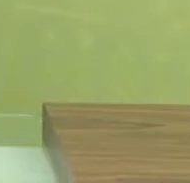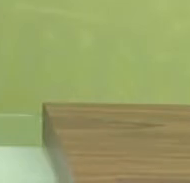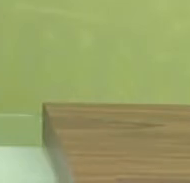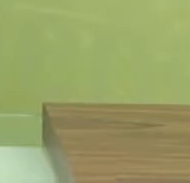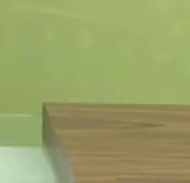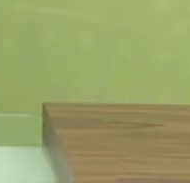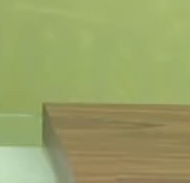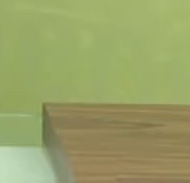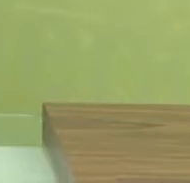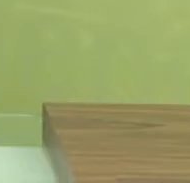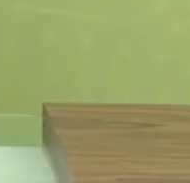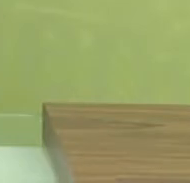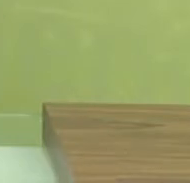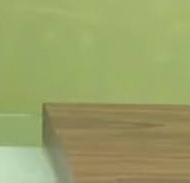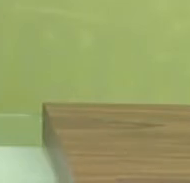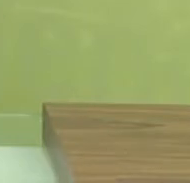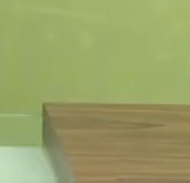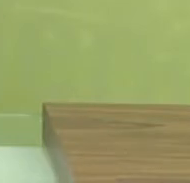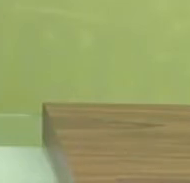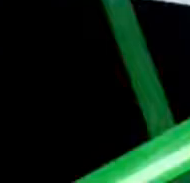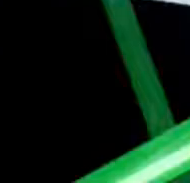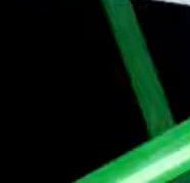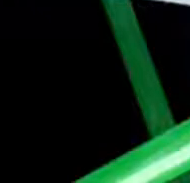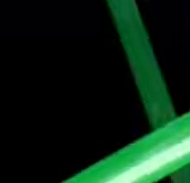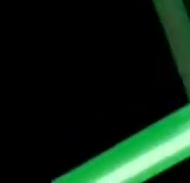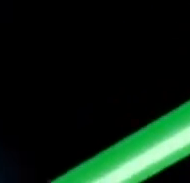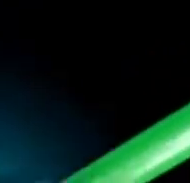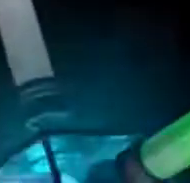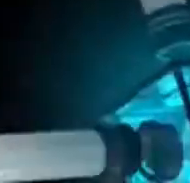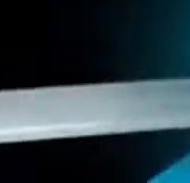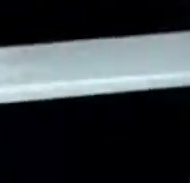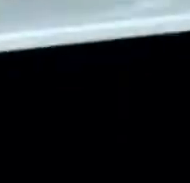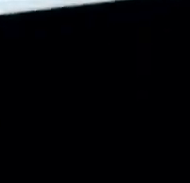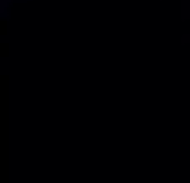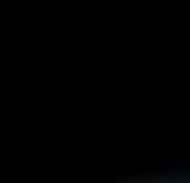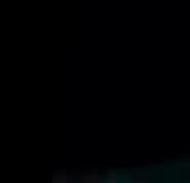aula de ambientação para EAD. Isso mesmo.